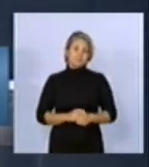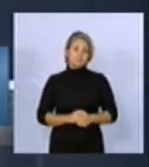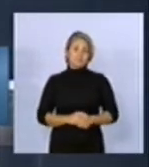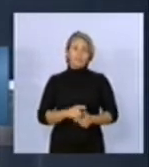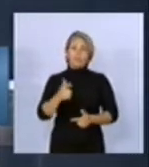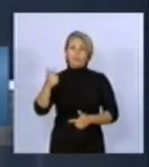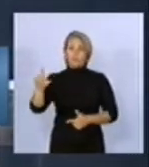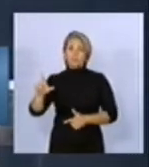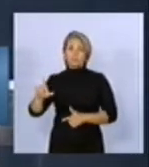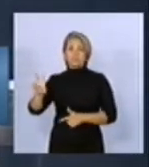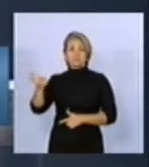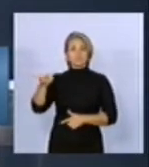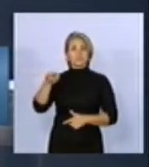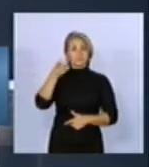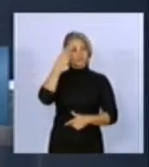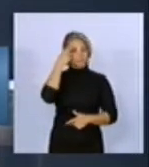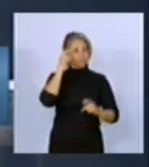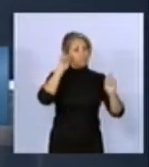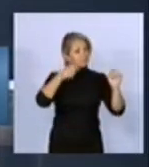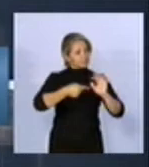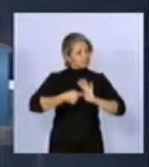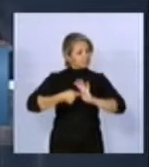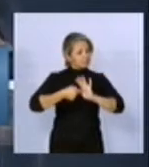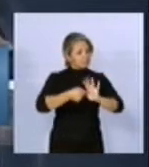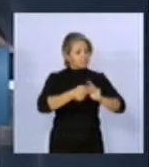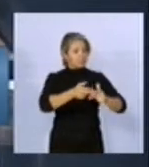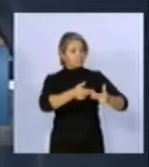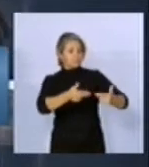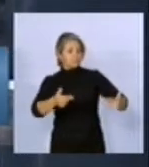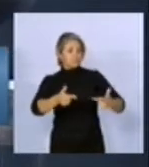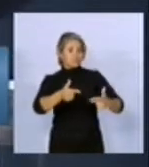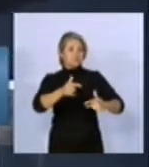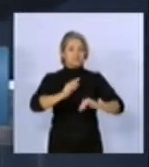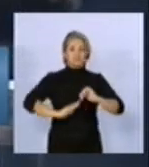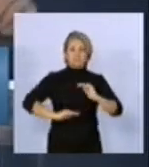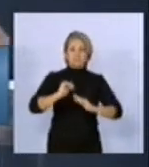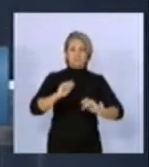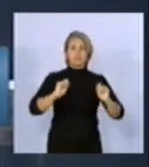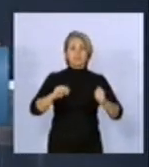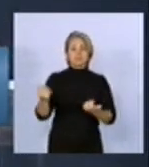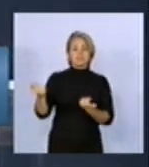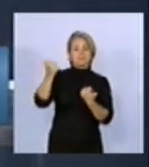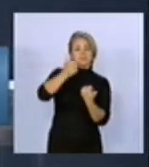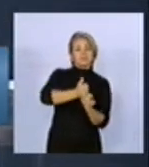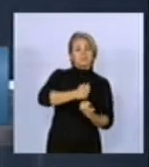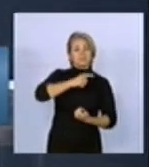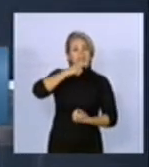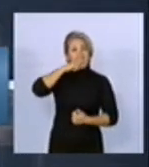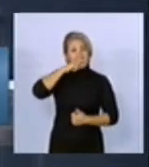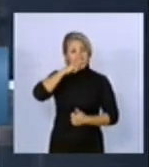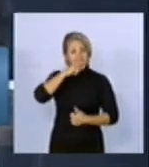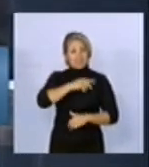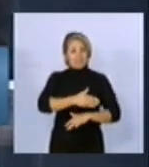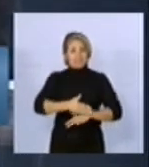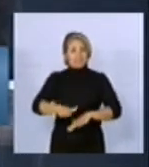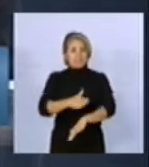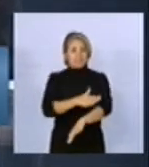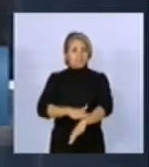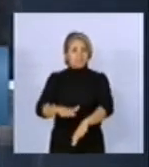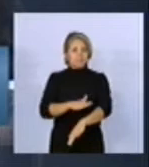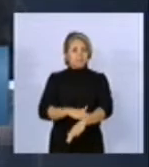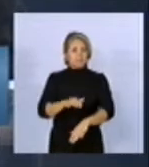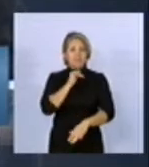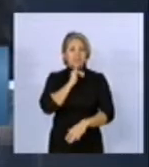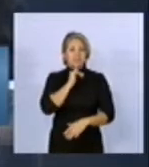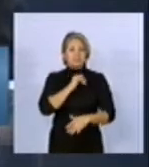em outras culturas que deveriam ser atividades para que pudéssemos substituir a Sacana do Extremo Noroeste do Paraná